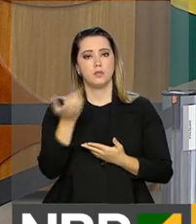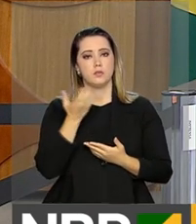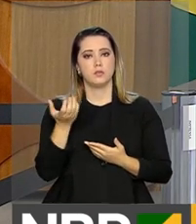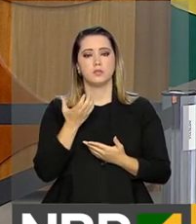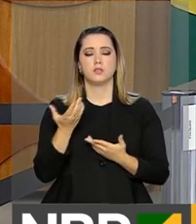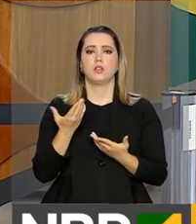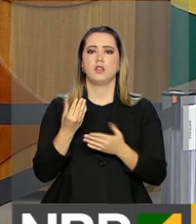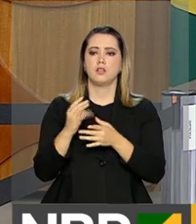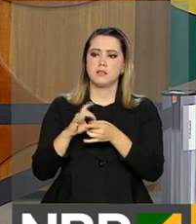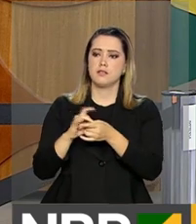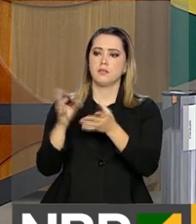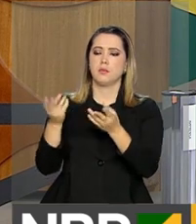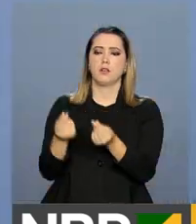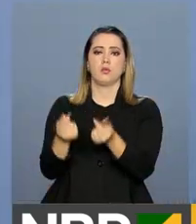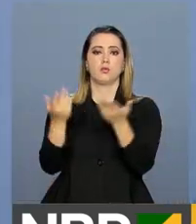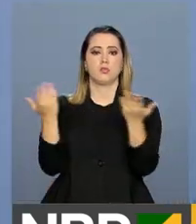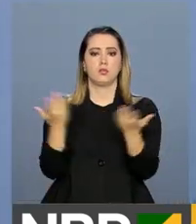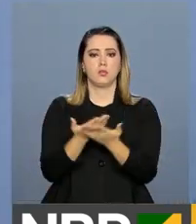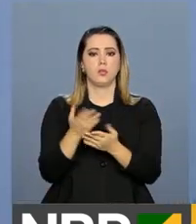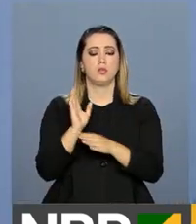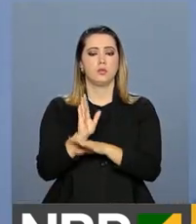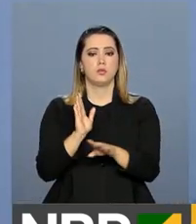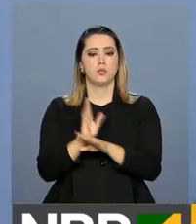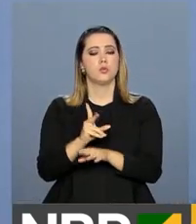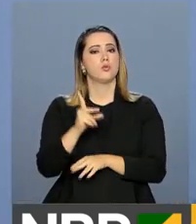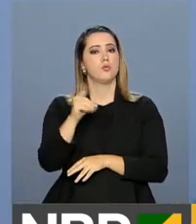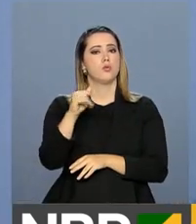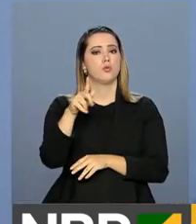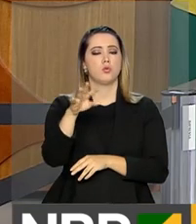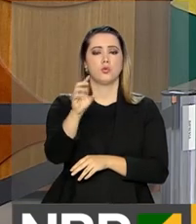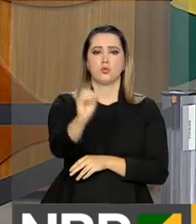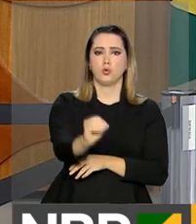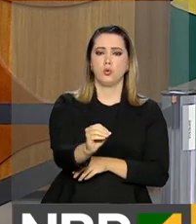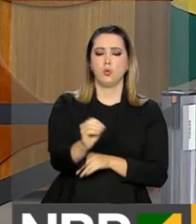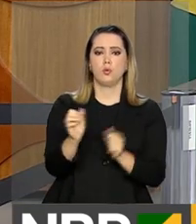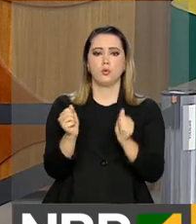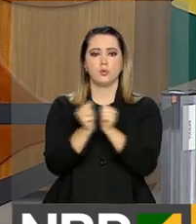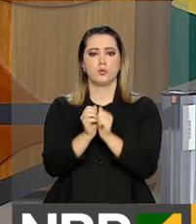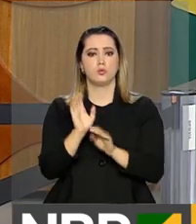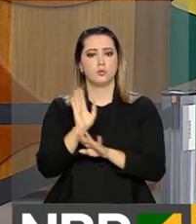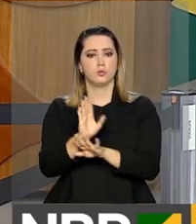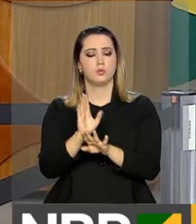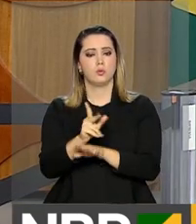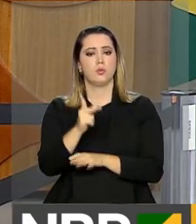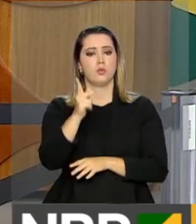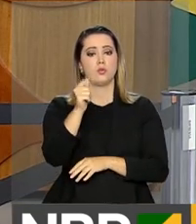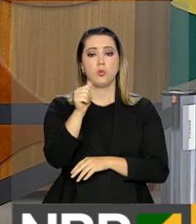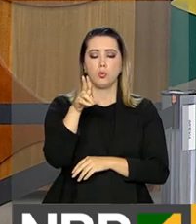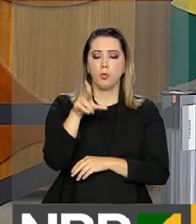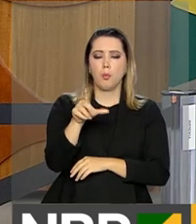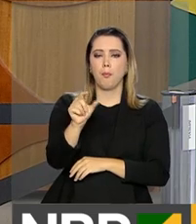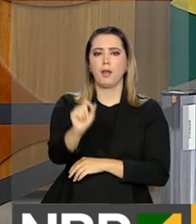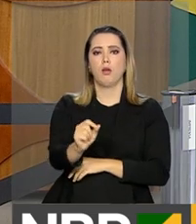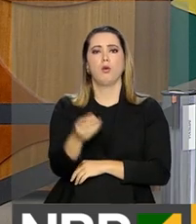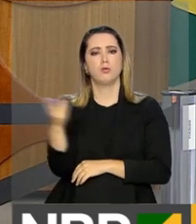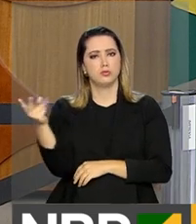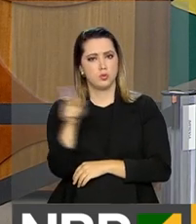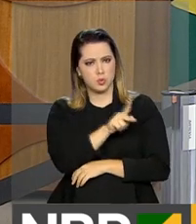fazer o apoio do ok agora com o apoio do jogo com o apoio do paulo caffarelli portanto eu sou testemunha